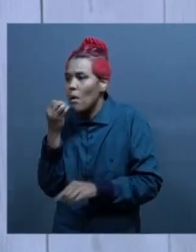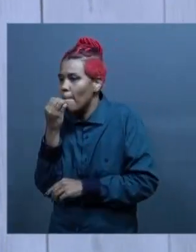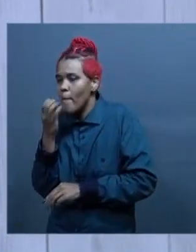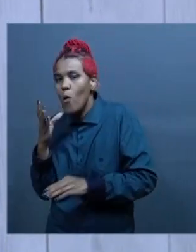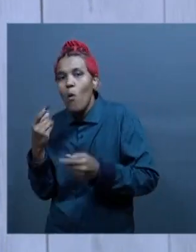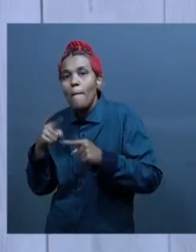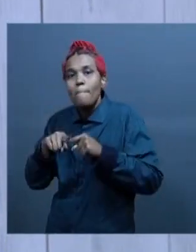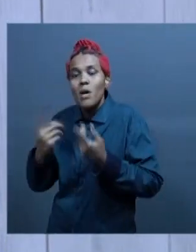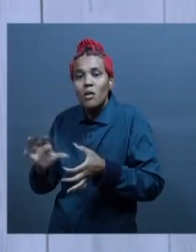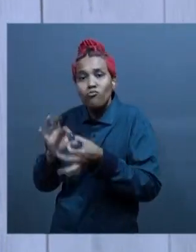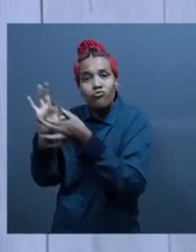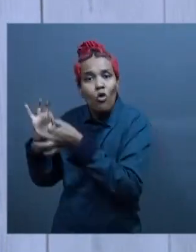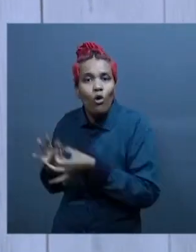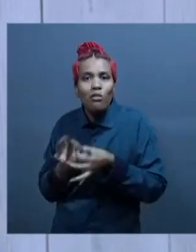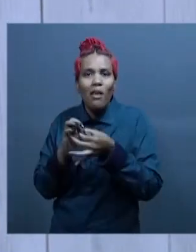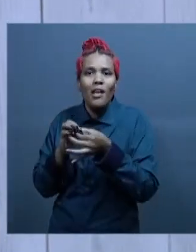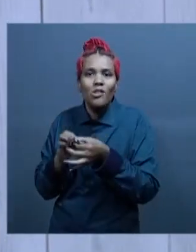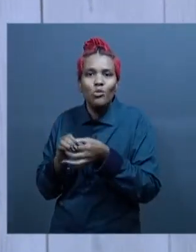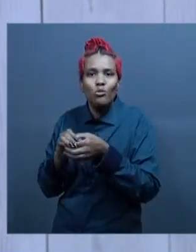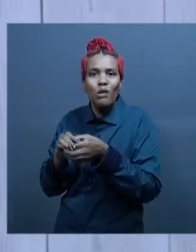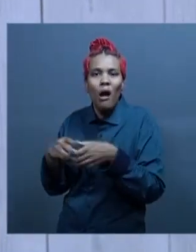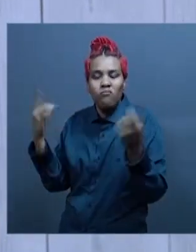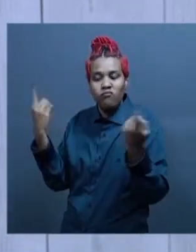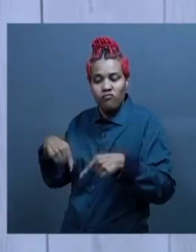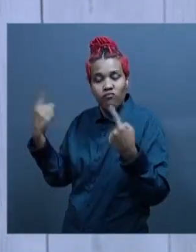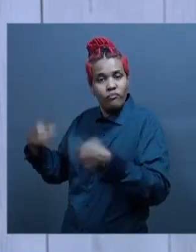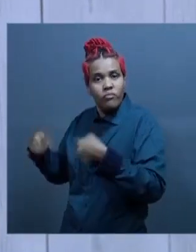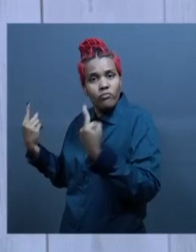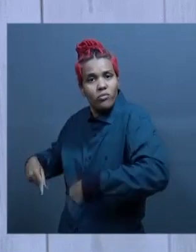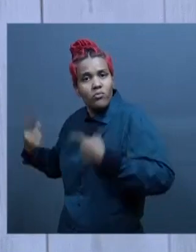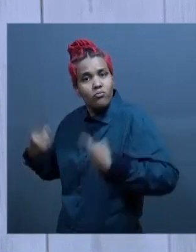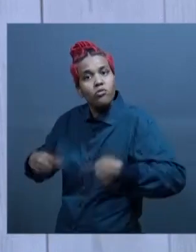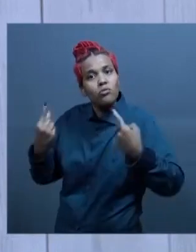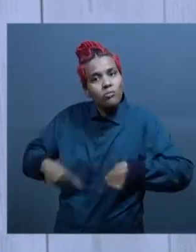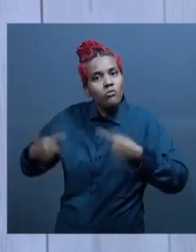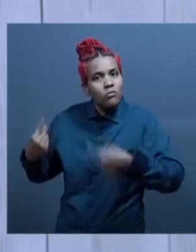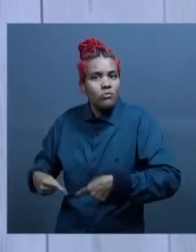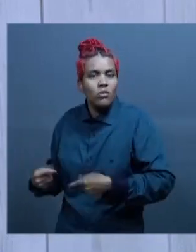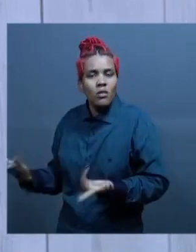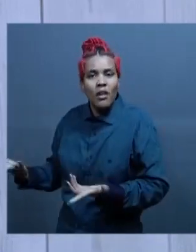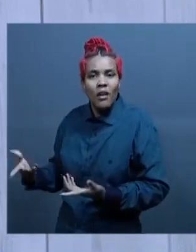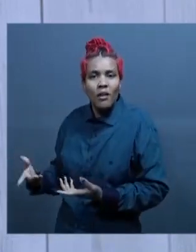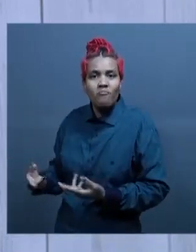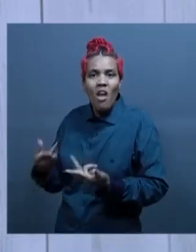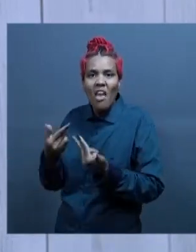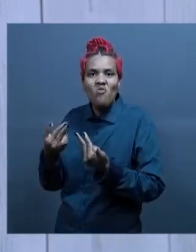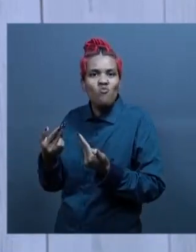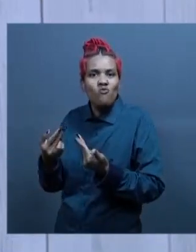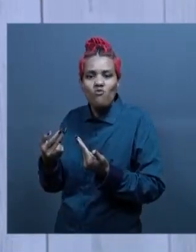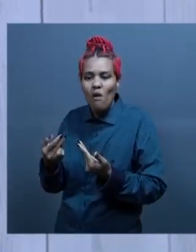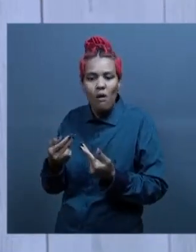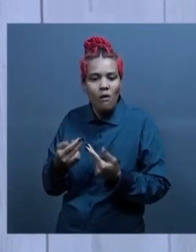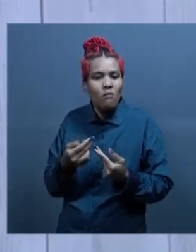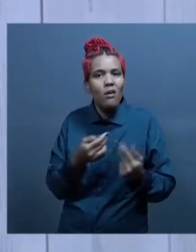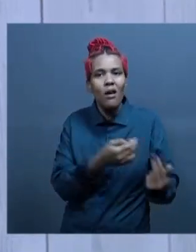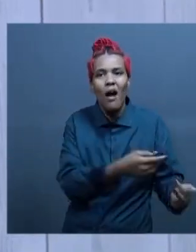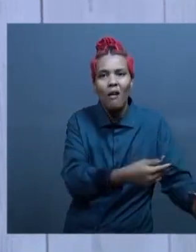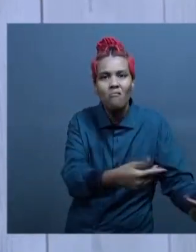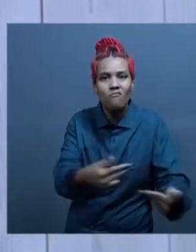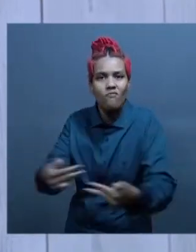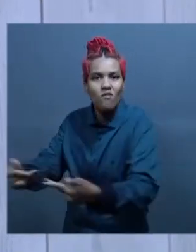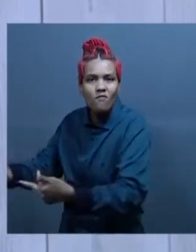hipercompetitivo então igual que ofereça o mercado tem dezenas que oferece e aí como é que eu vou